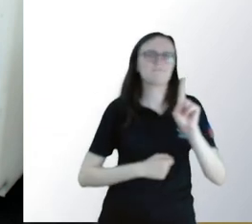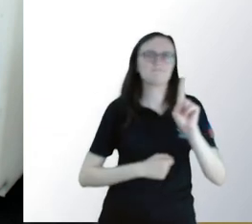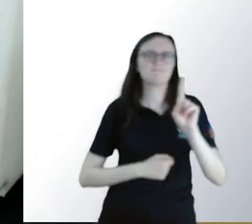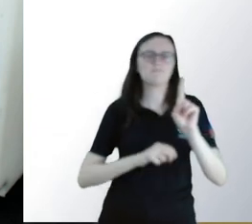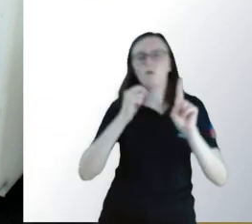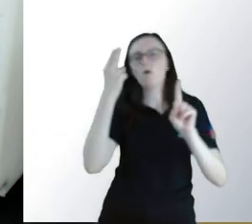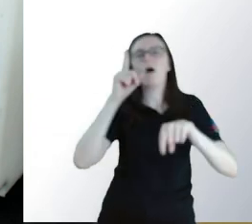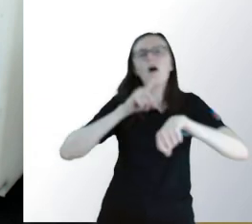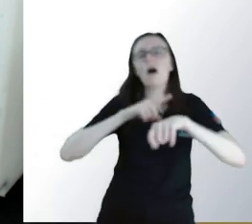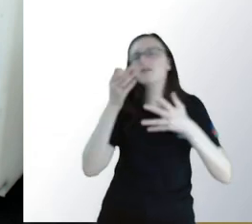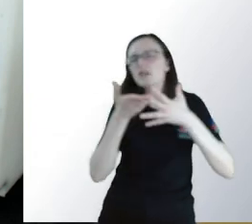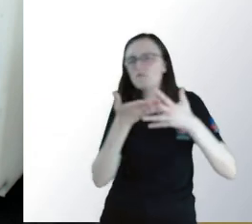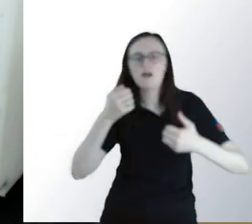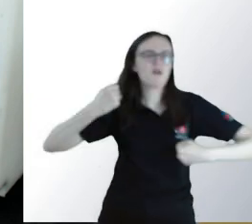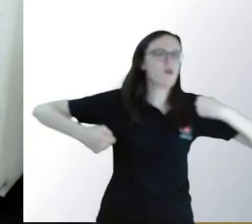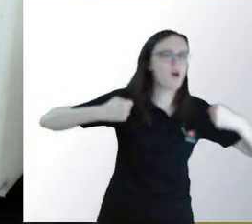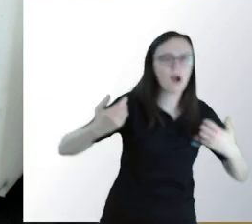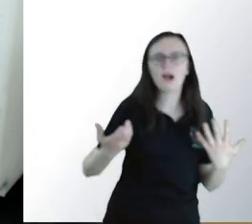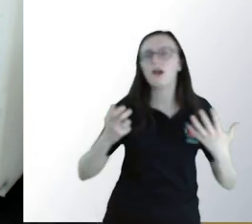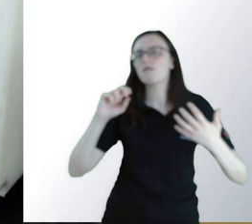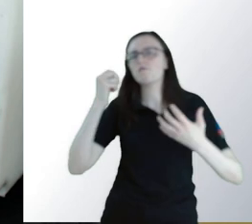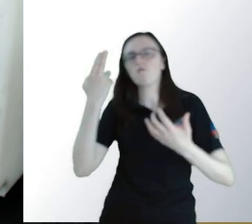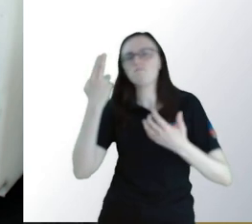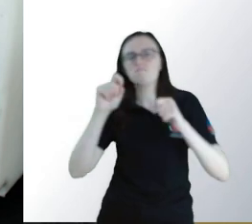um recreio, quando eles estão correndo, quando eles estão